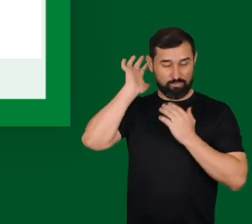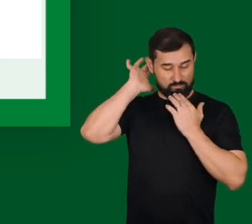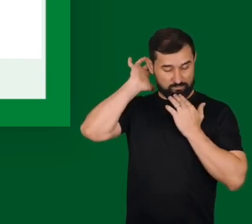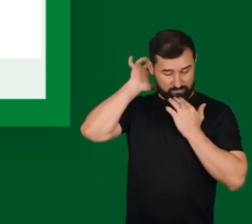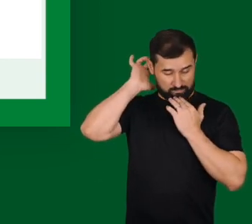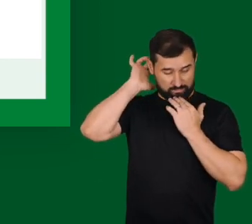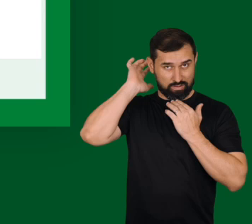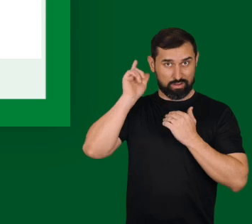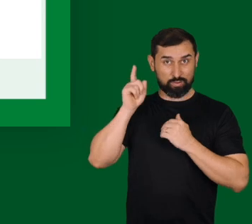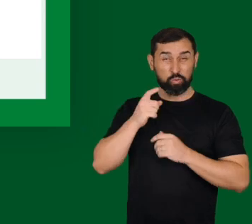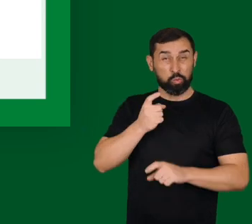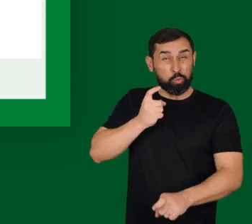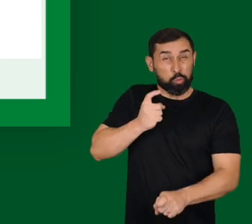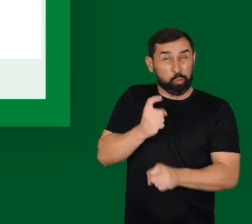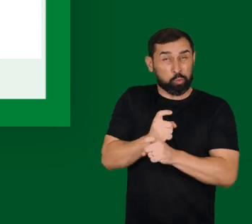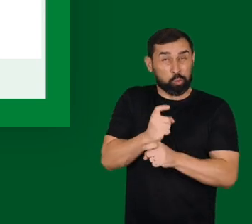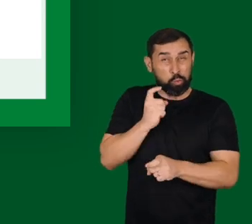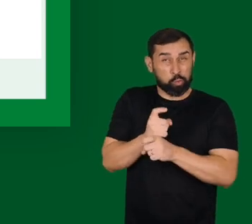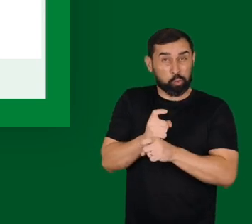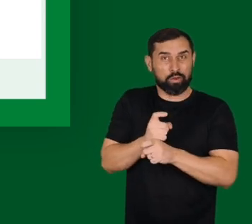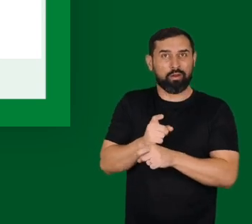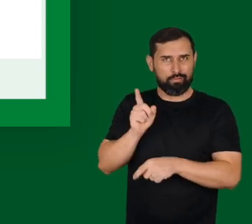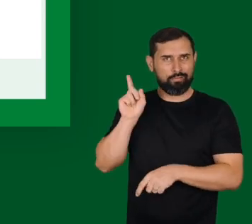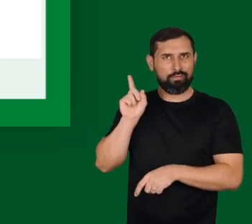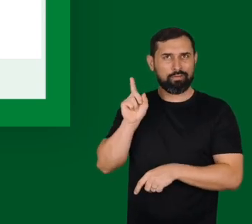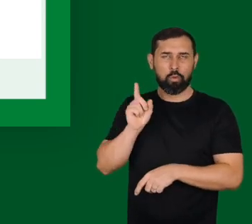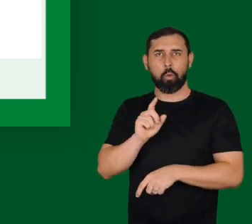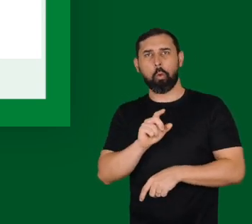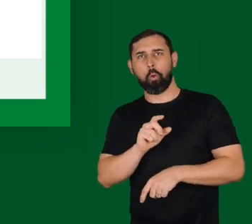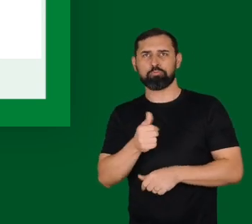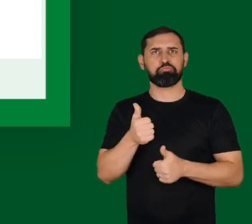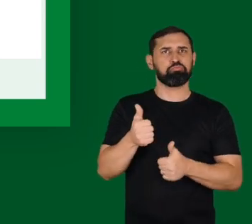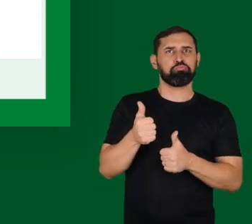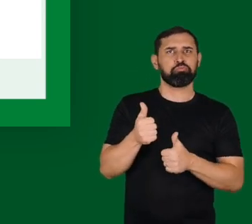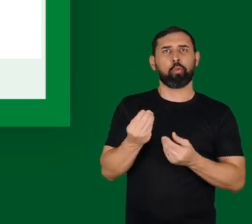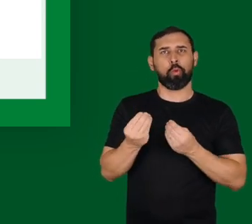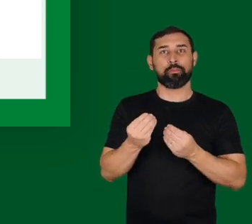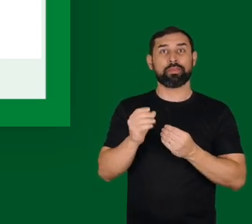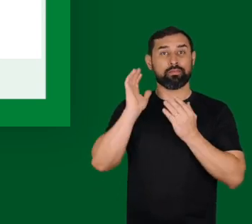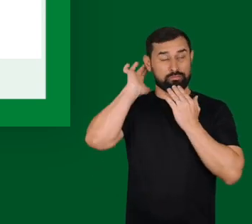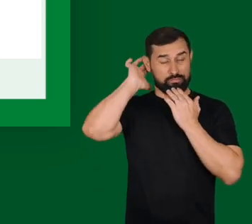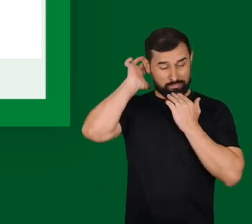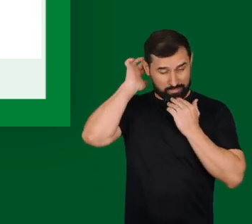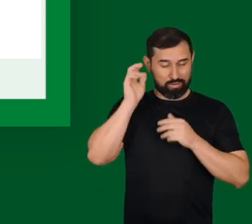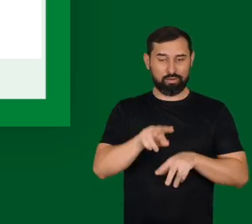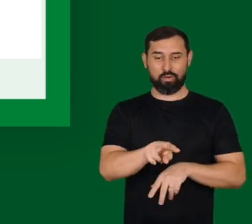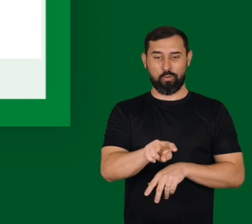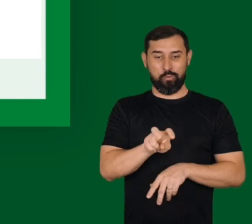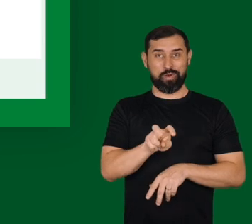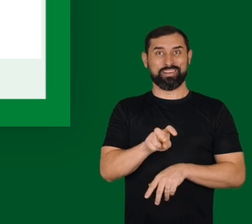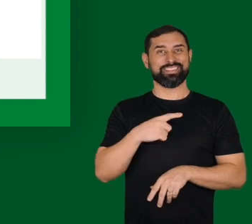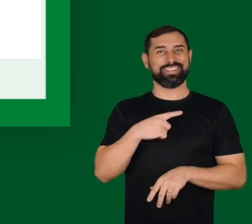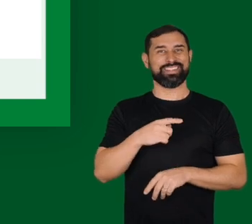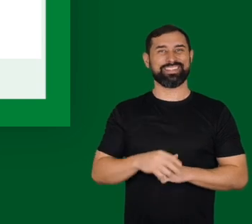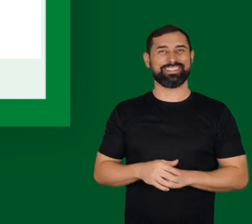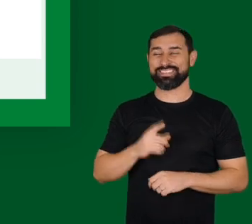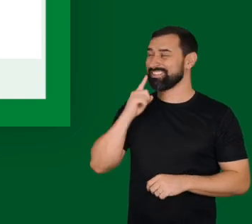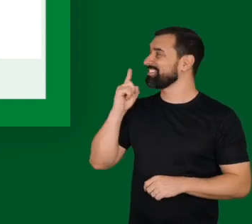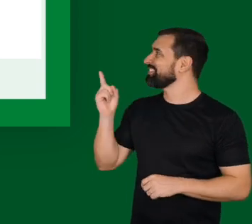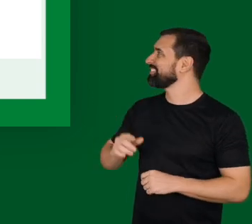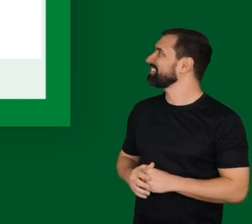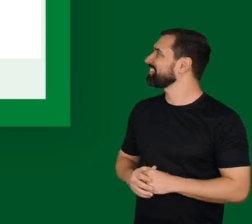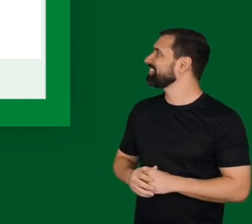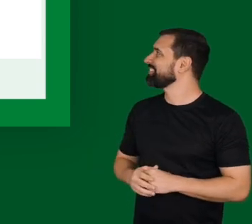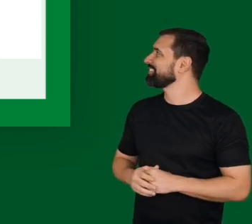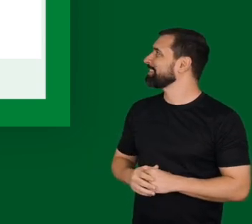de convulsão. Então, a crise febril, como eu falei, ela é a principal causa de crise convulsiva na infância, é